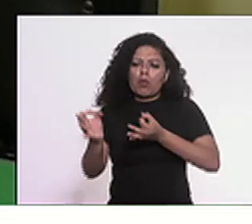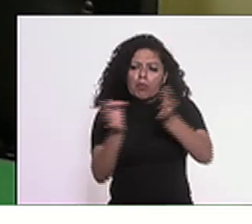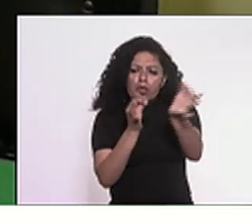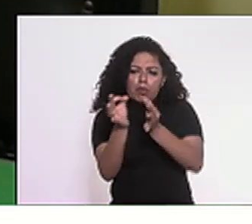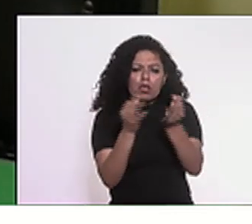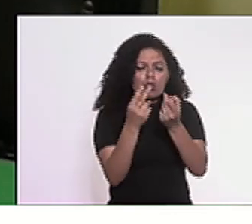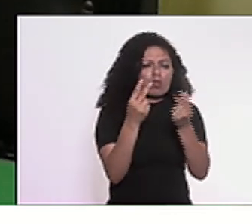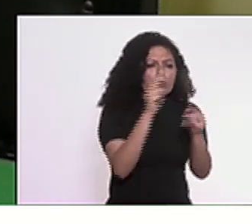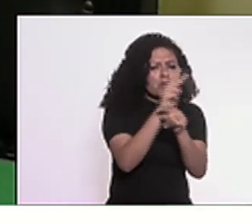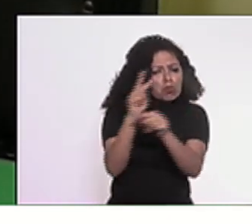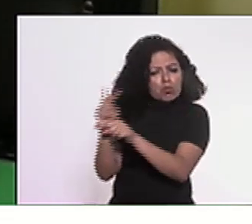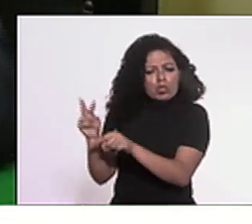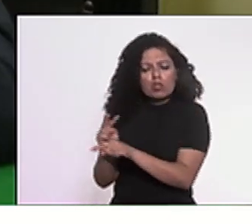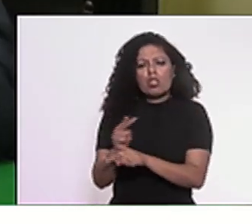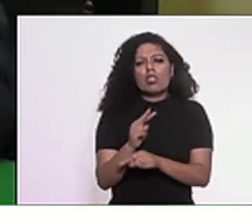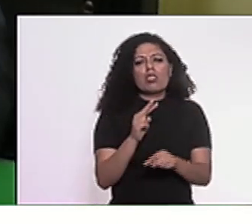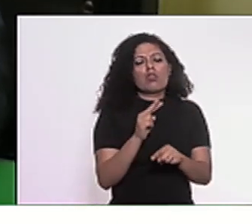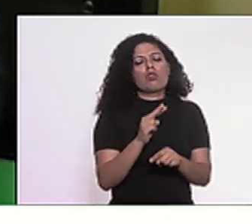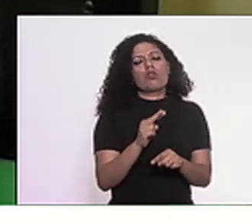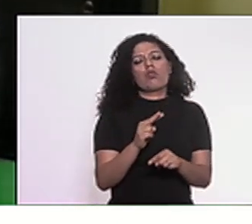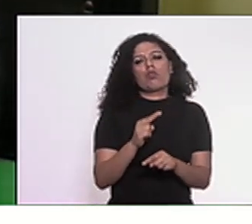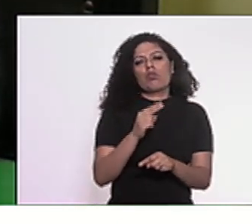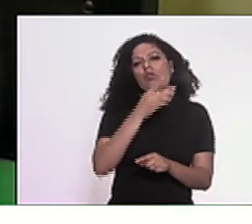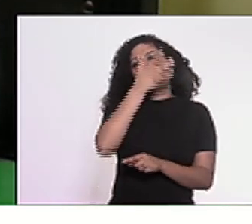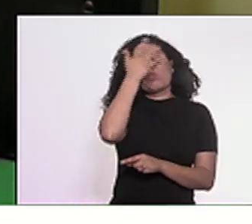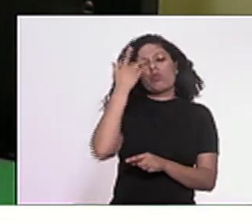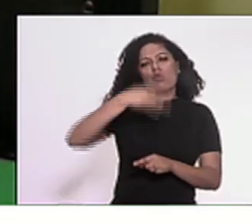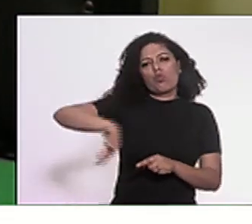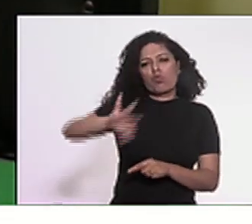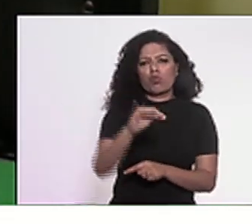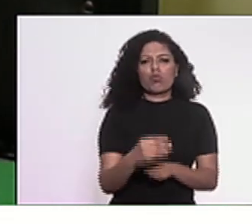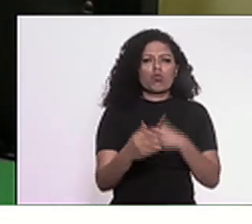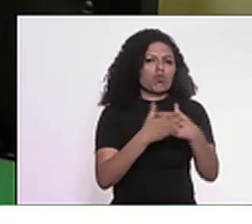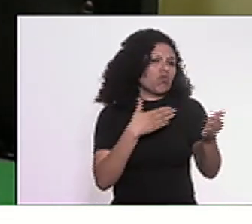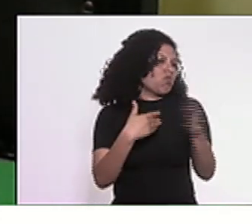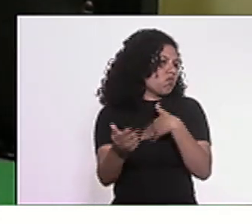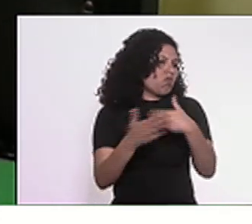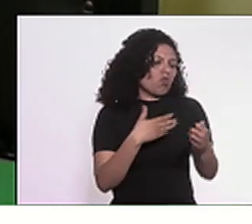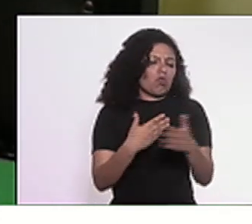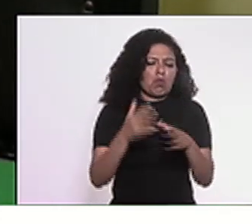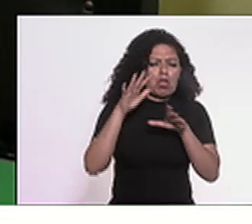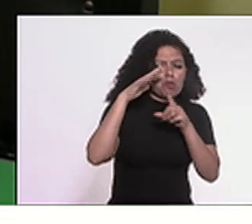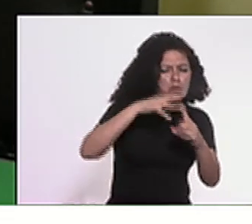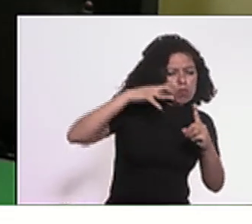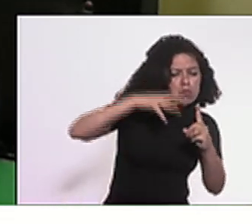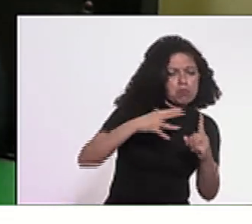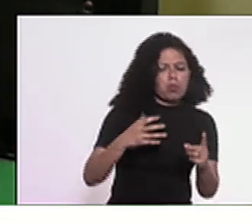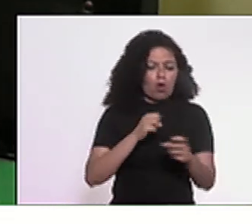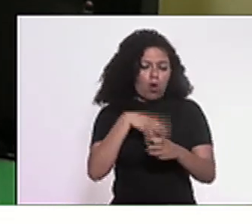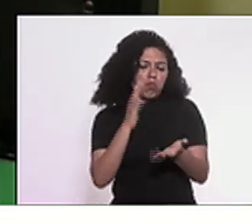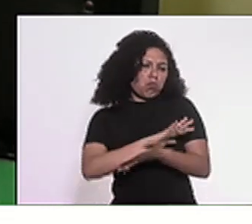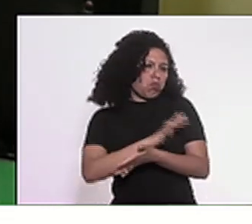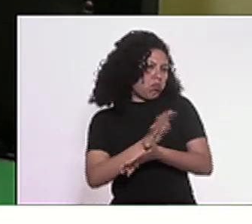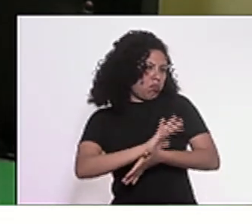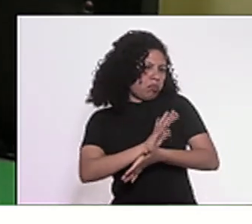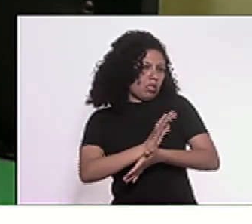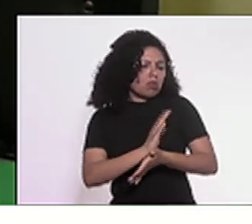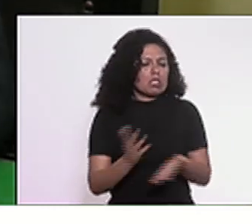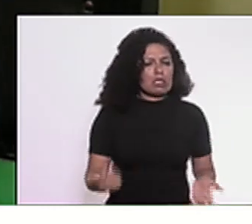que tange a proteção dos servidores, seja por qualquer tipo de assédio, qualquer tipo de preconceito.